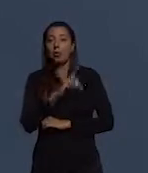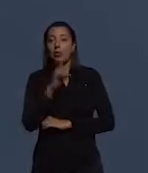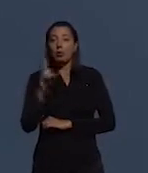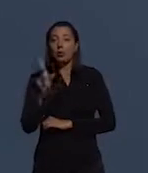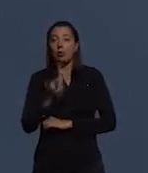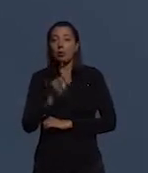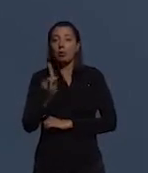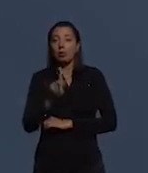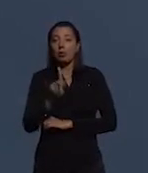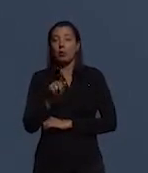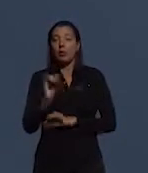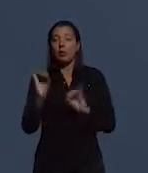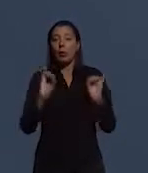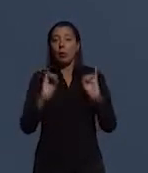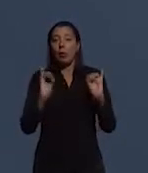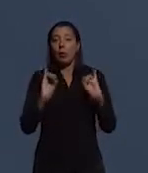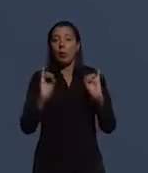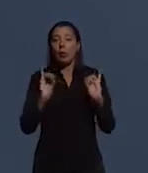Welcome, Alina.